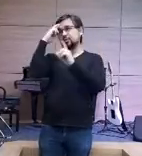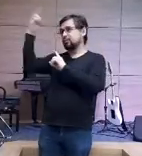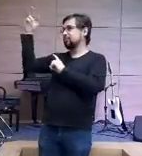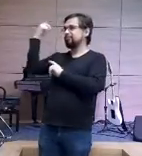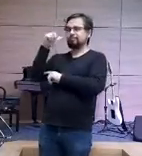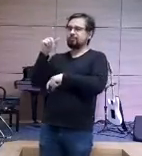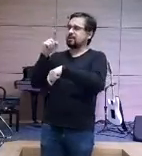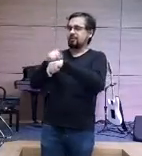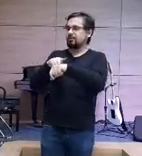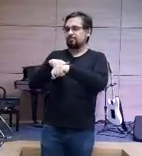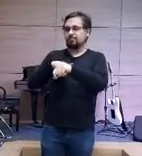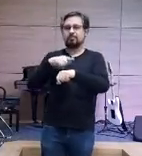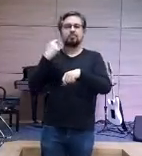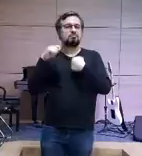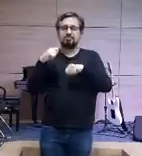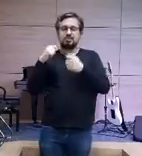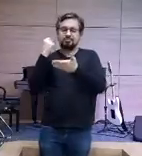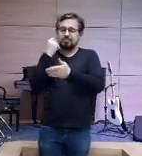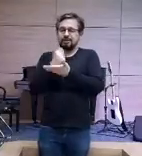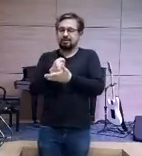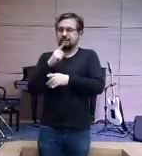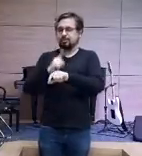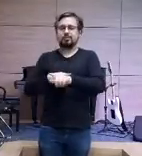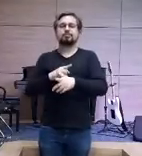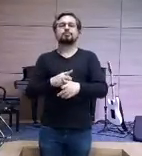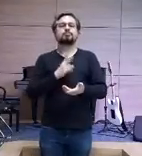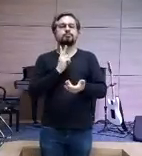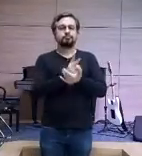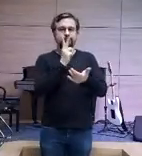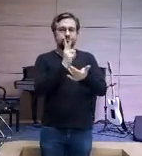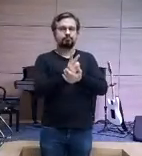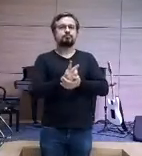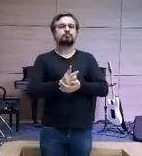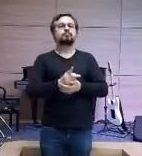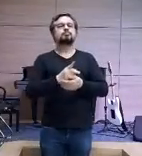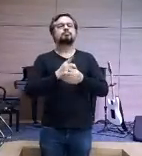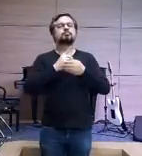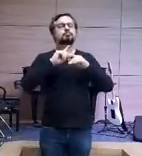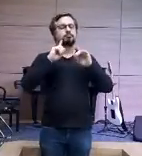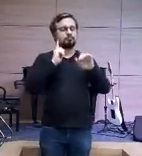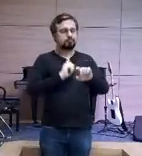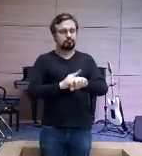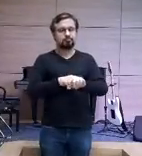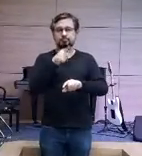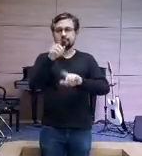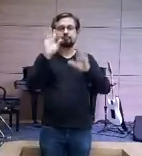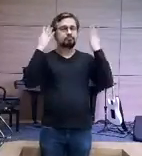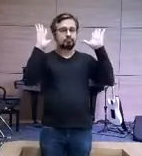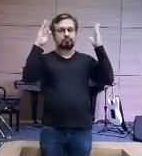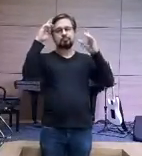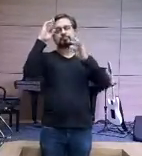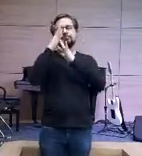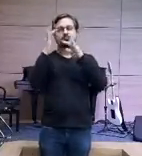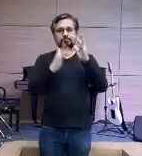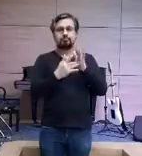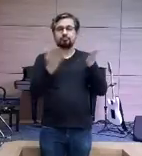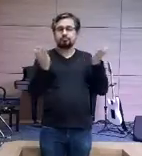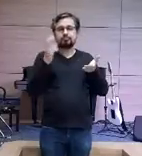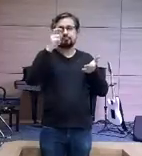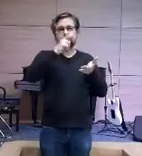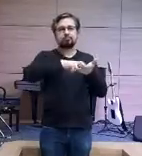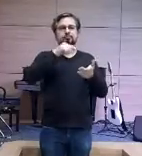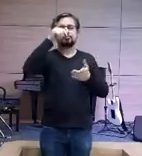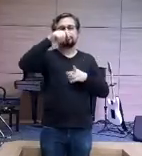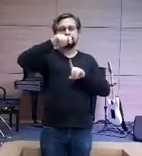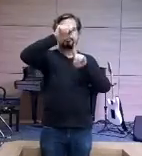precisa de hora marcada que você em todo tempo celebre a Jesus chegamos como falei pela manhã